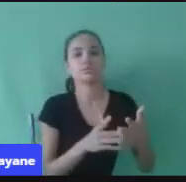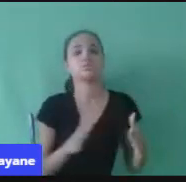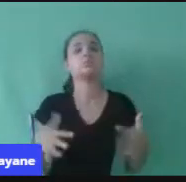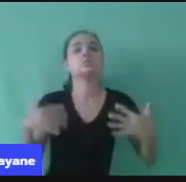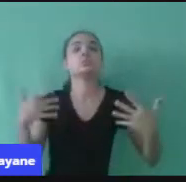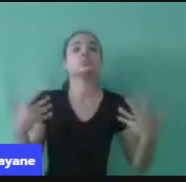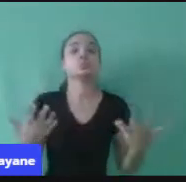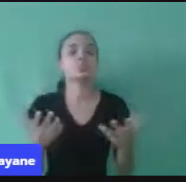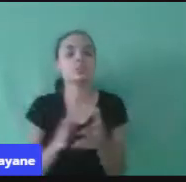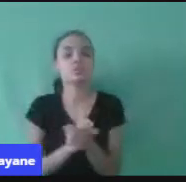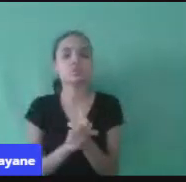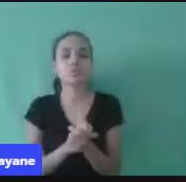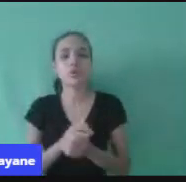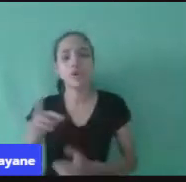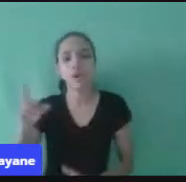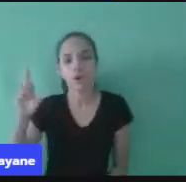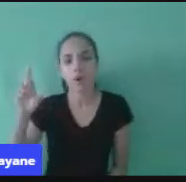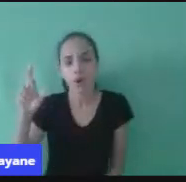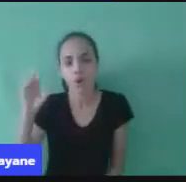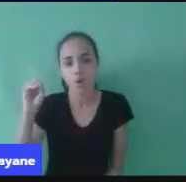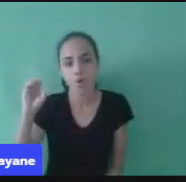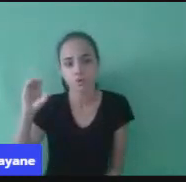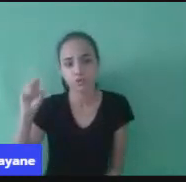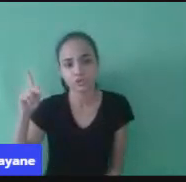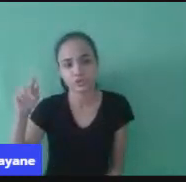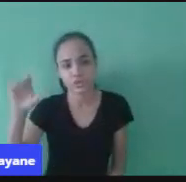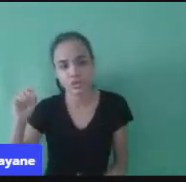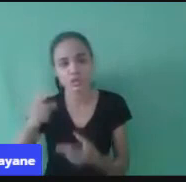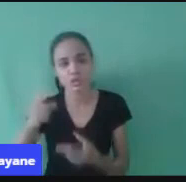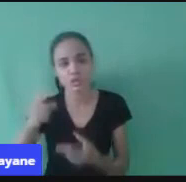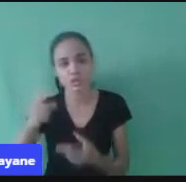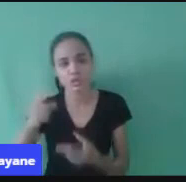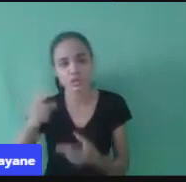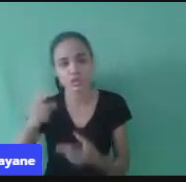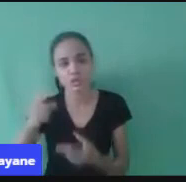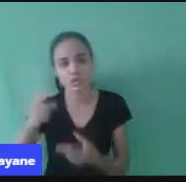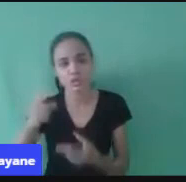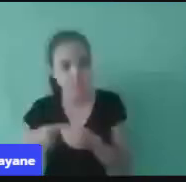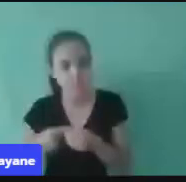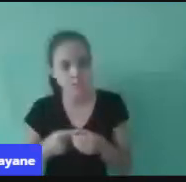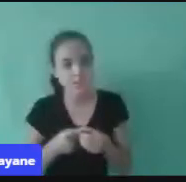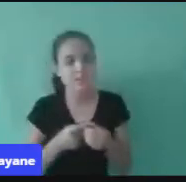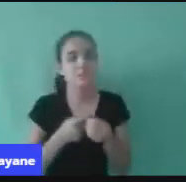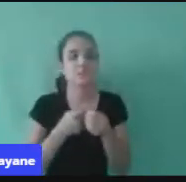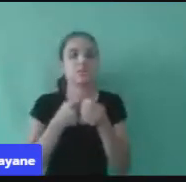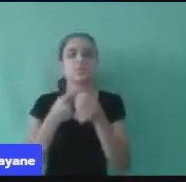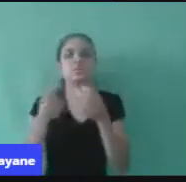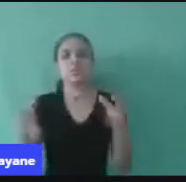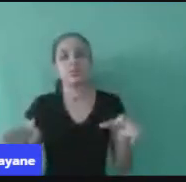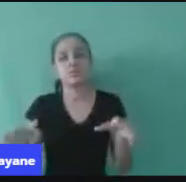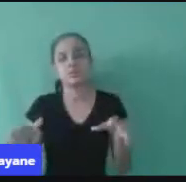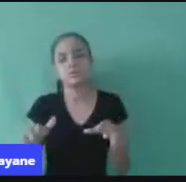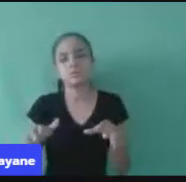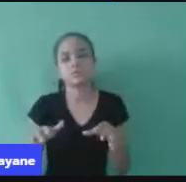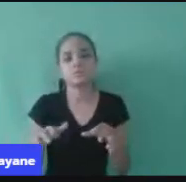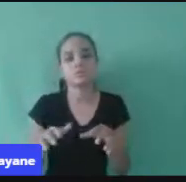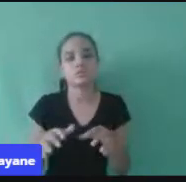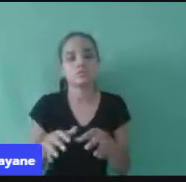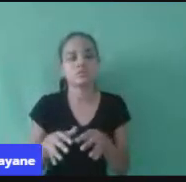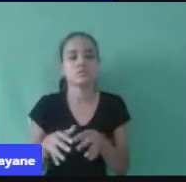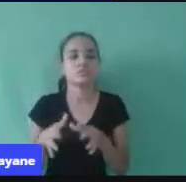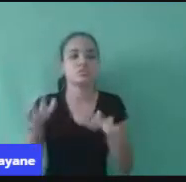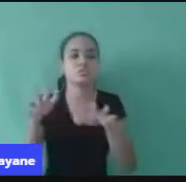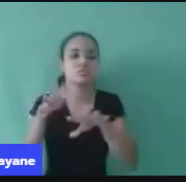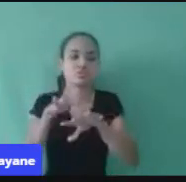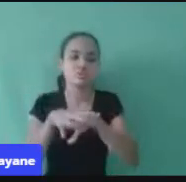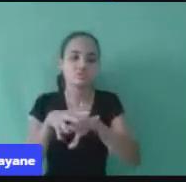Jaraguari, Ribas, né? Tereno, Cidrolândia, Nova Alvorada, esses são os nossos vizinhos, os nossos companheiros,